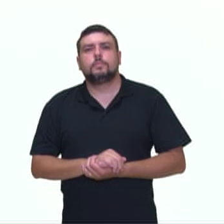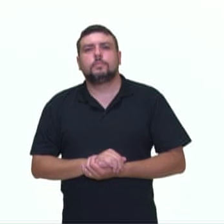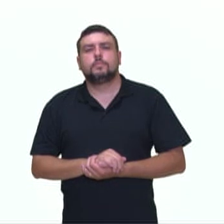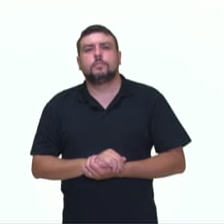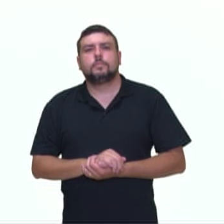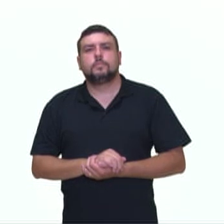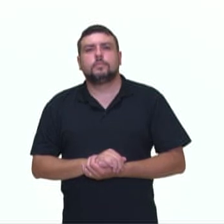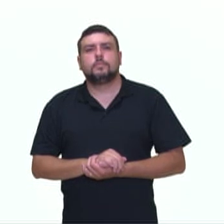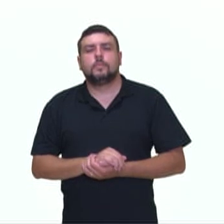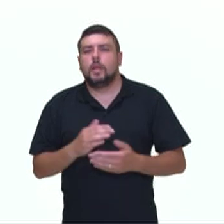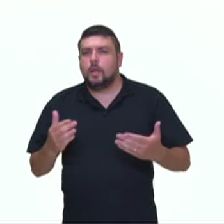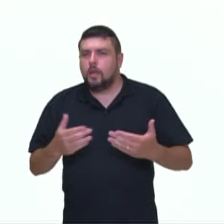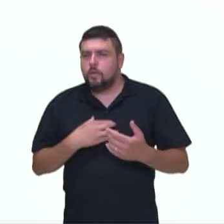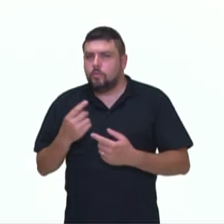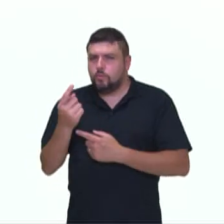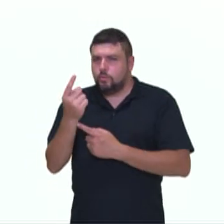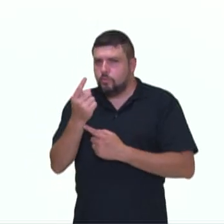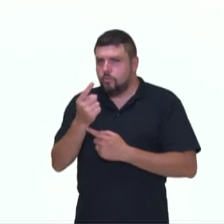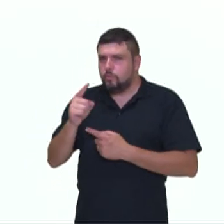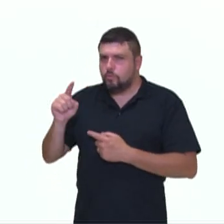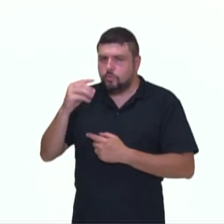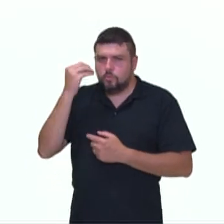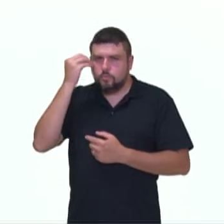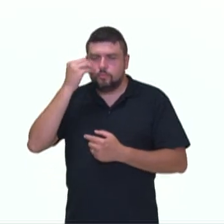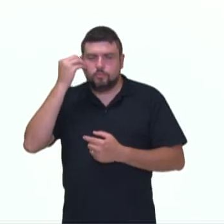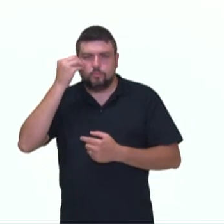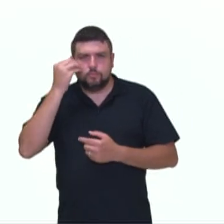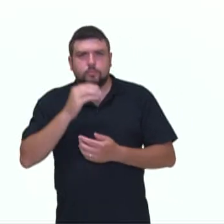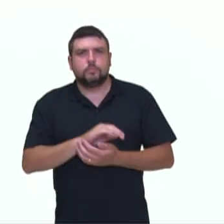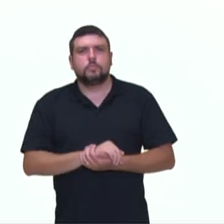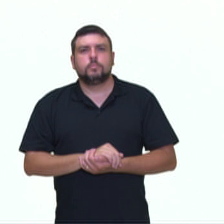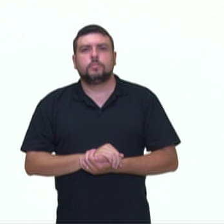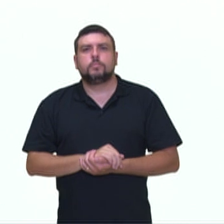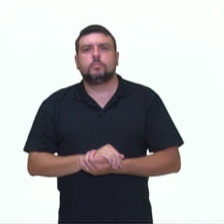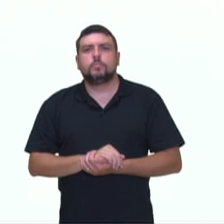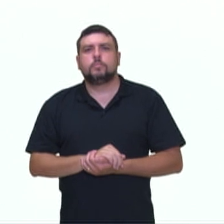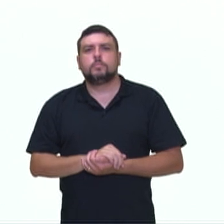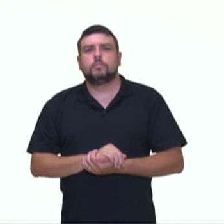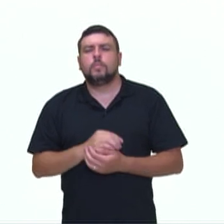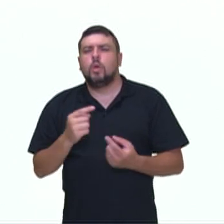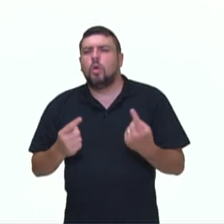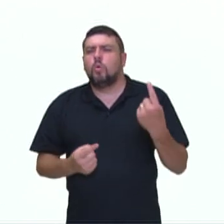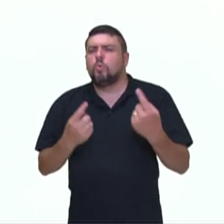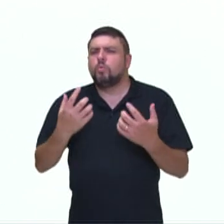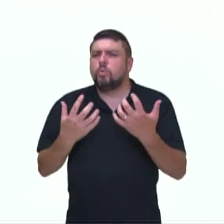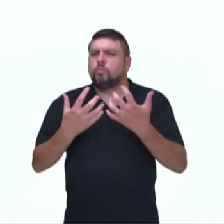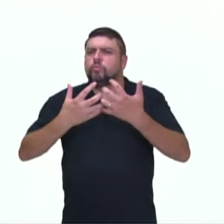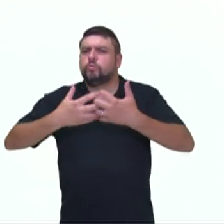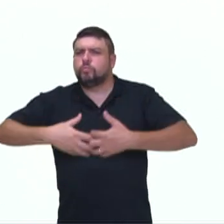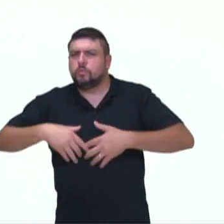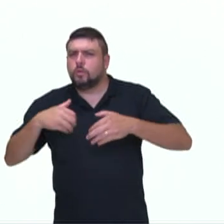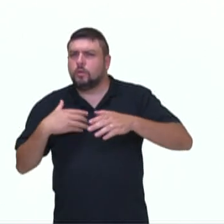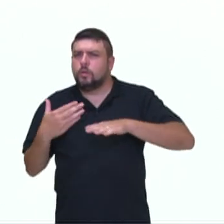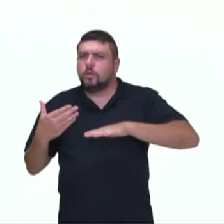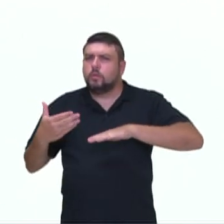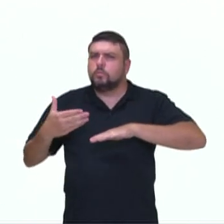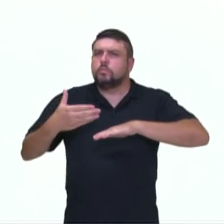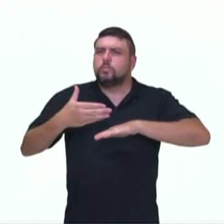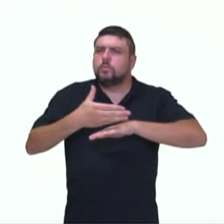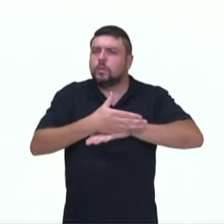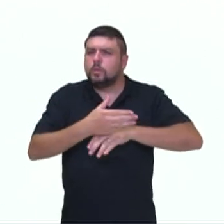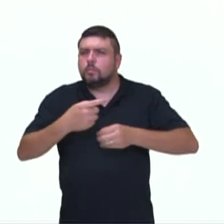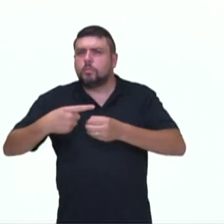problema. Vamos fazer o nosso último teste, olha lá. Qual é a função de uma intervenção urbana?